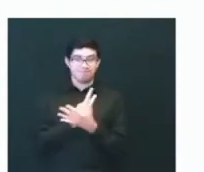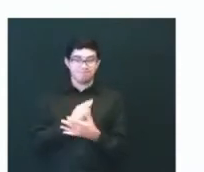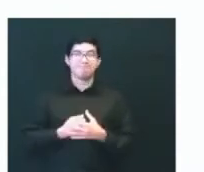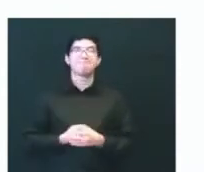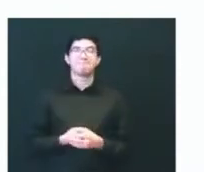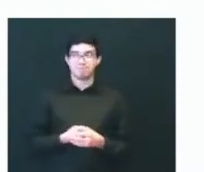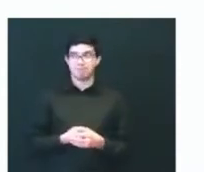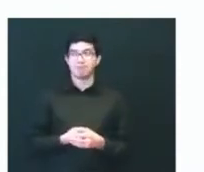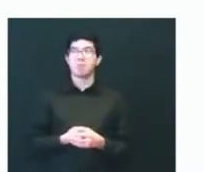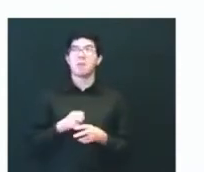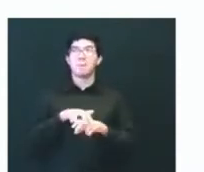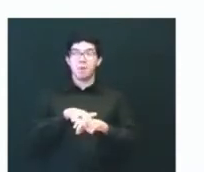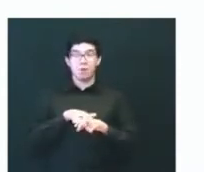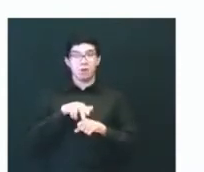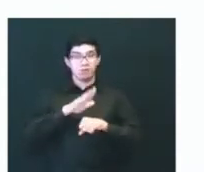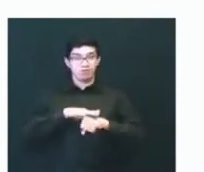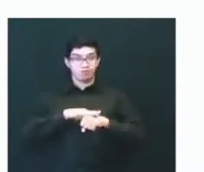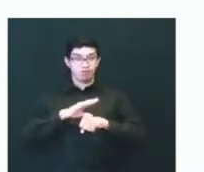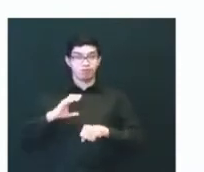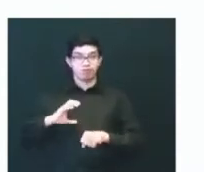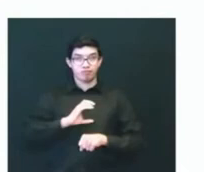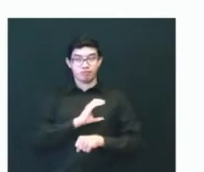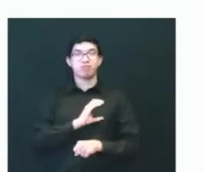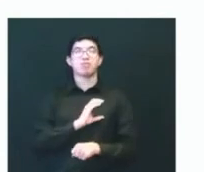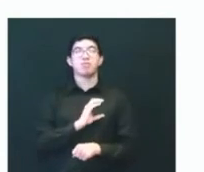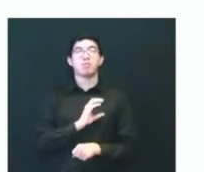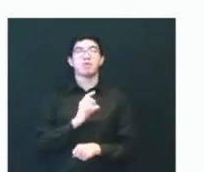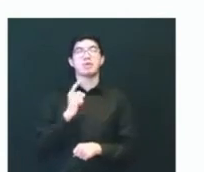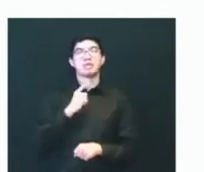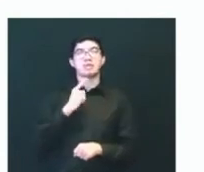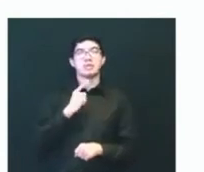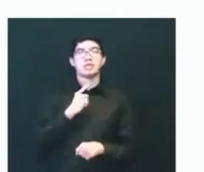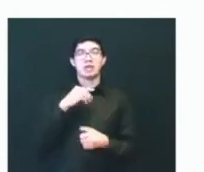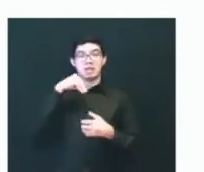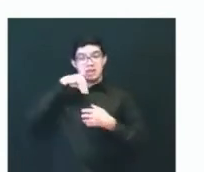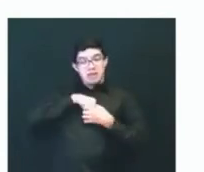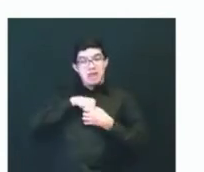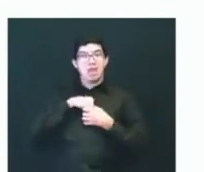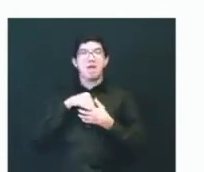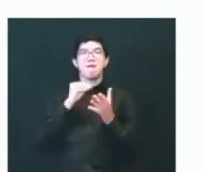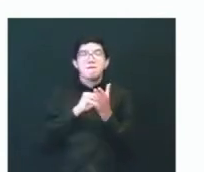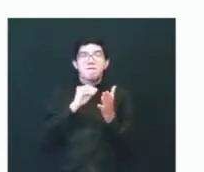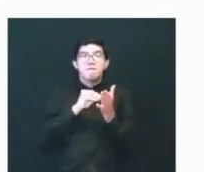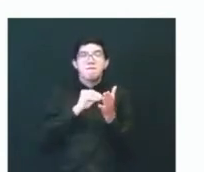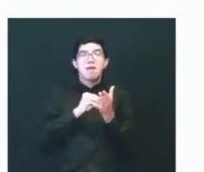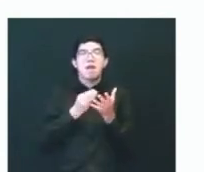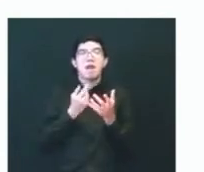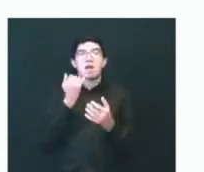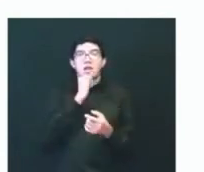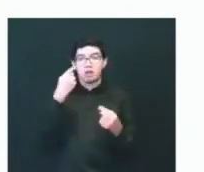própria doença, ela traz um déficit energético, traz alterações